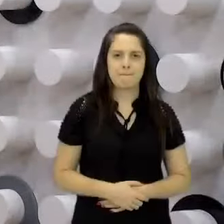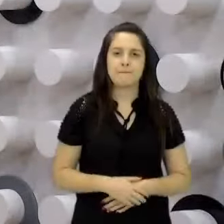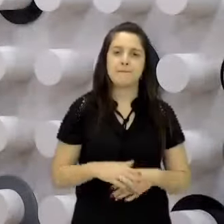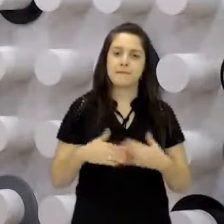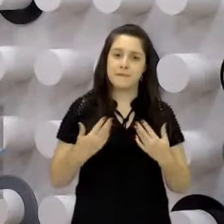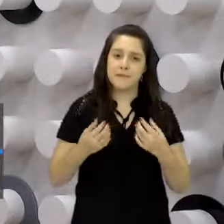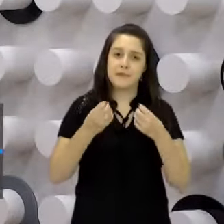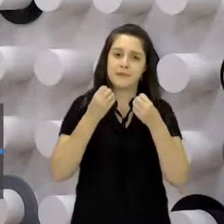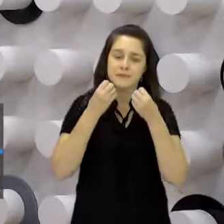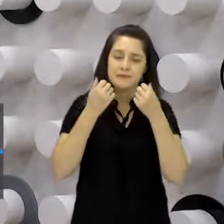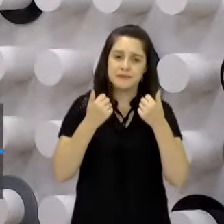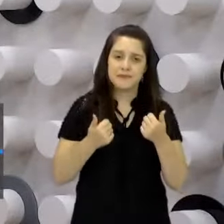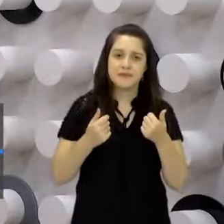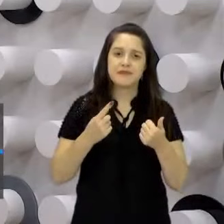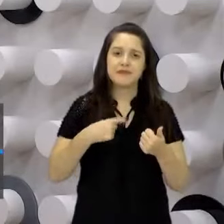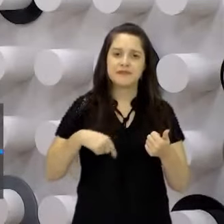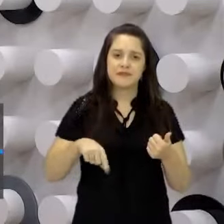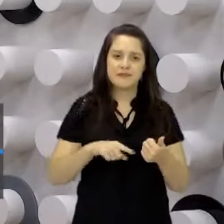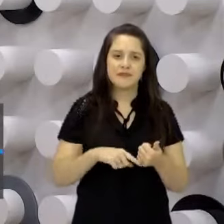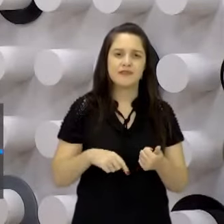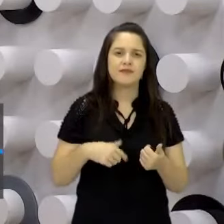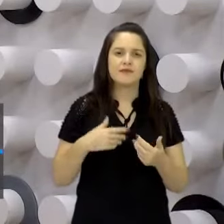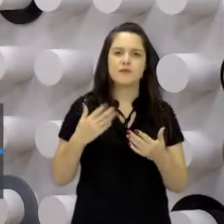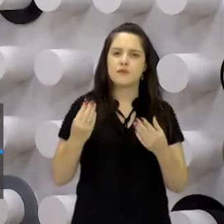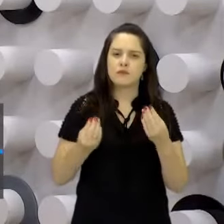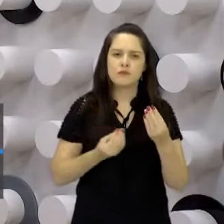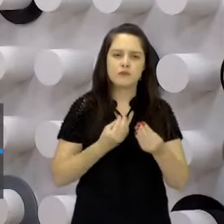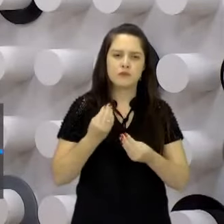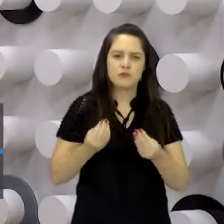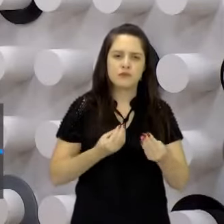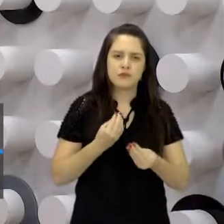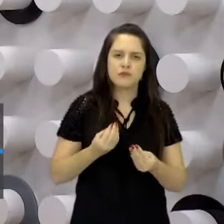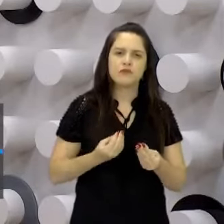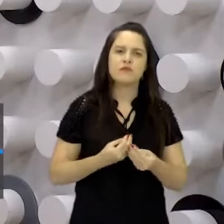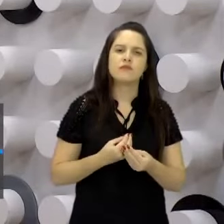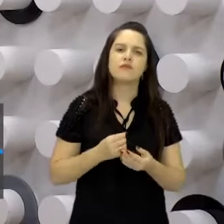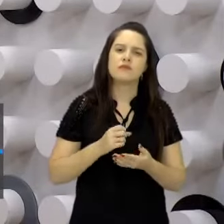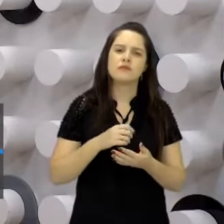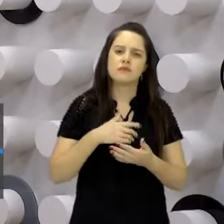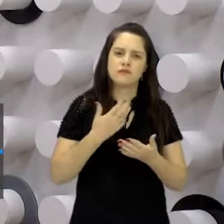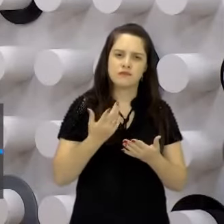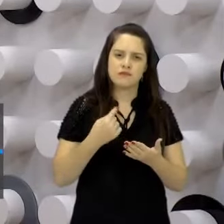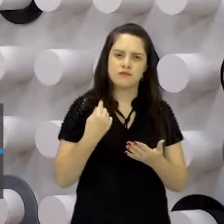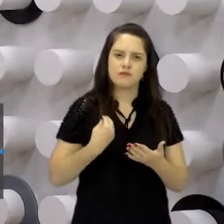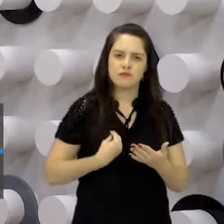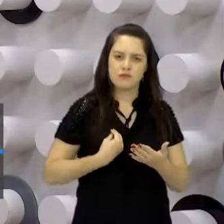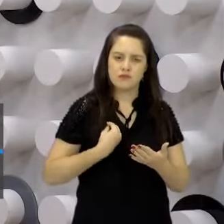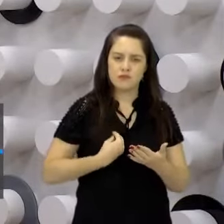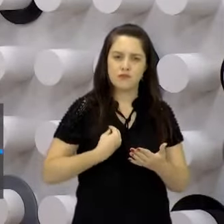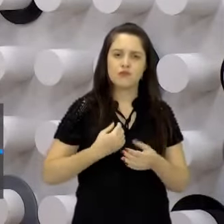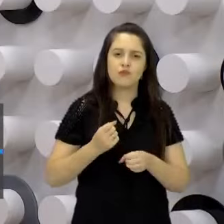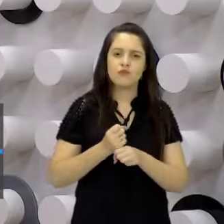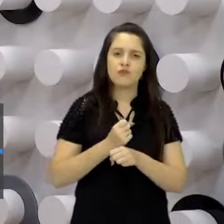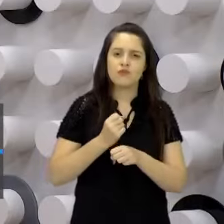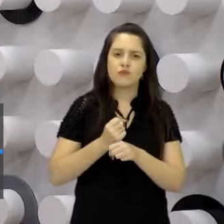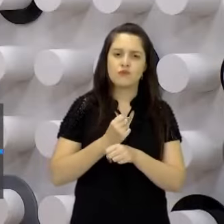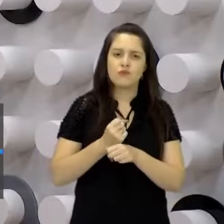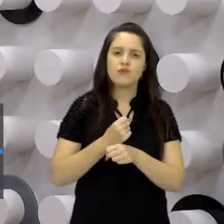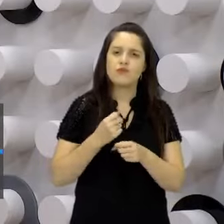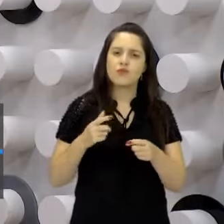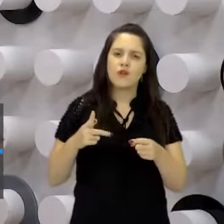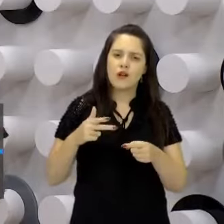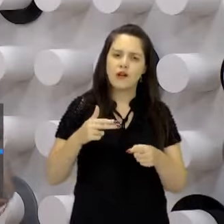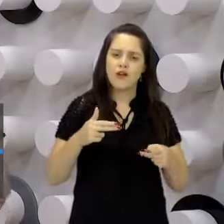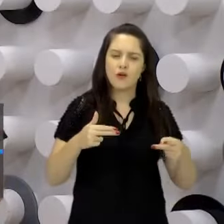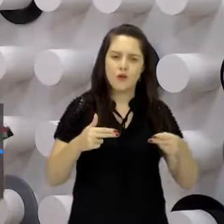Muito bem, então nós tivemos aí um exemplo de como o nosso diário de práticas e vivências pode ser construído com esse recorte aí, com a